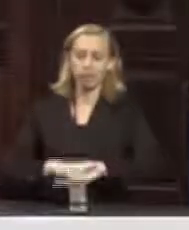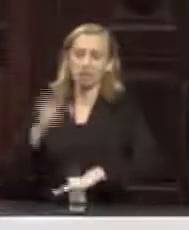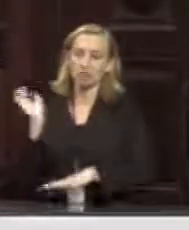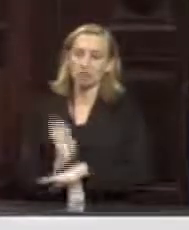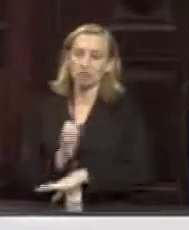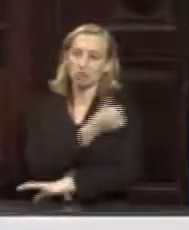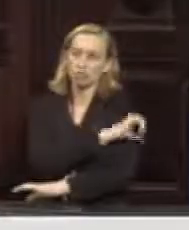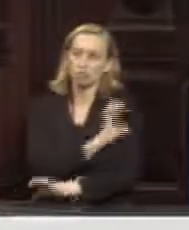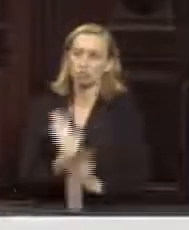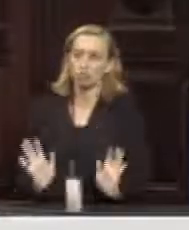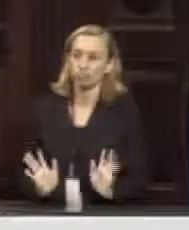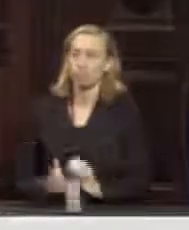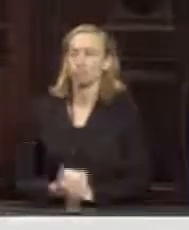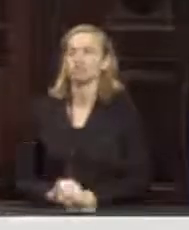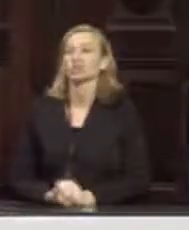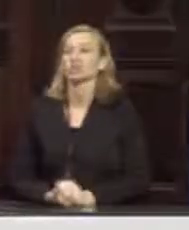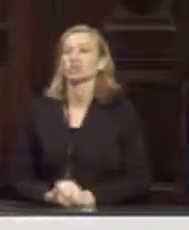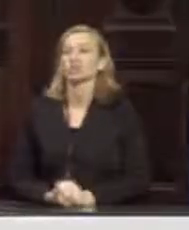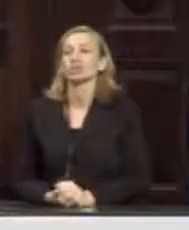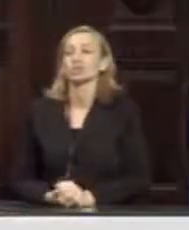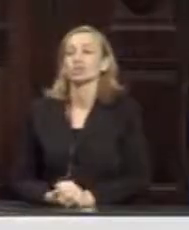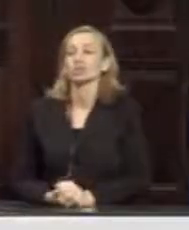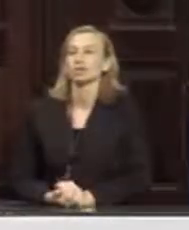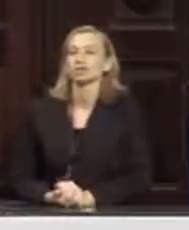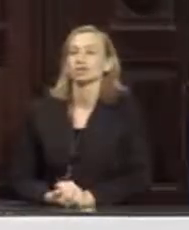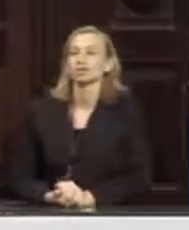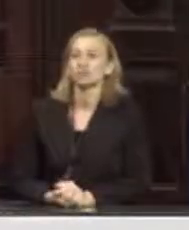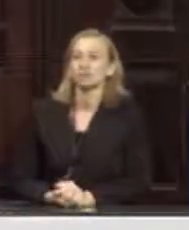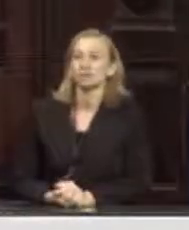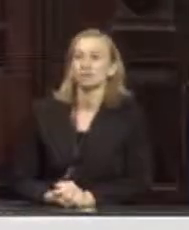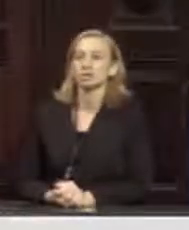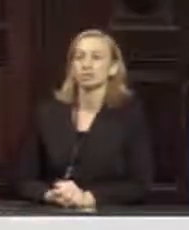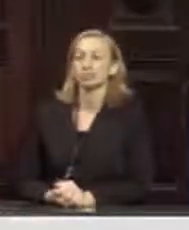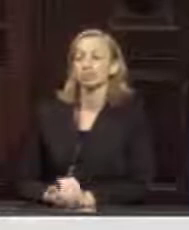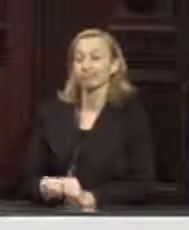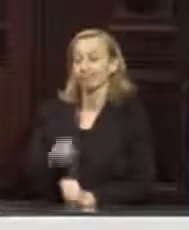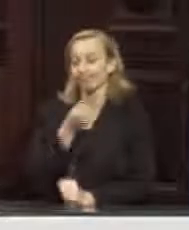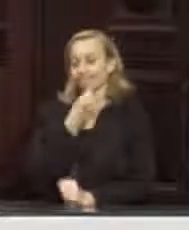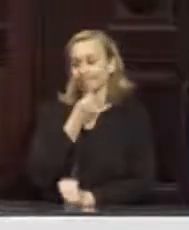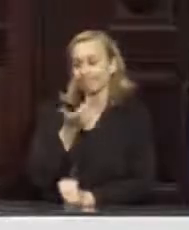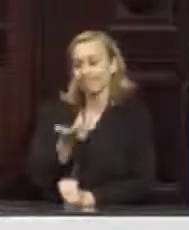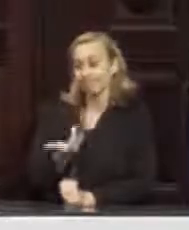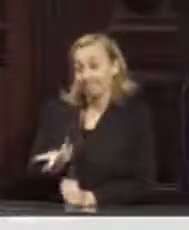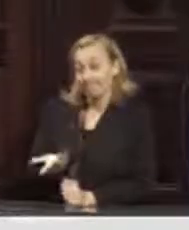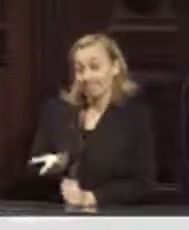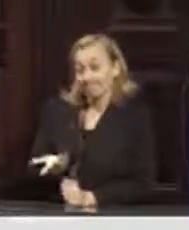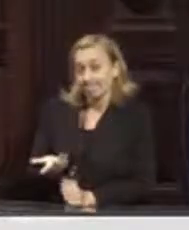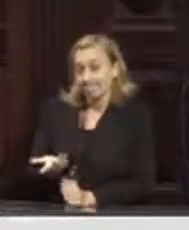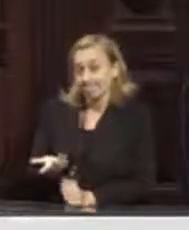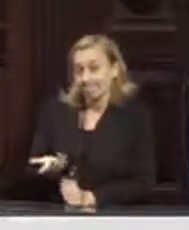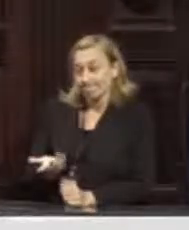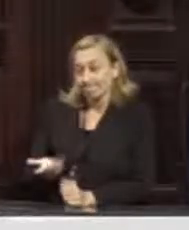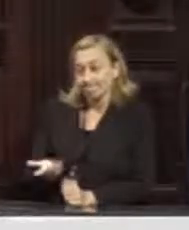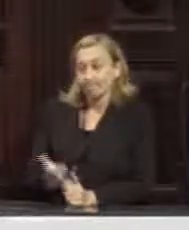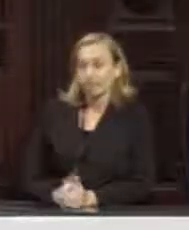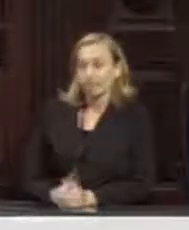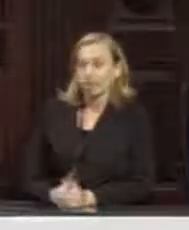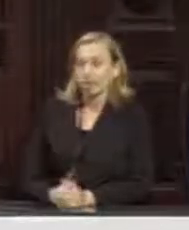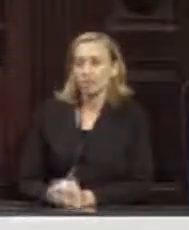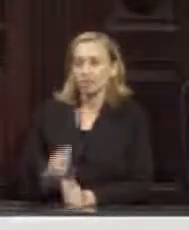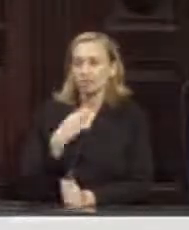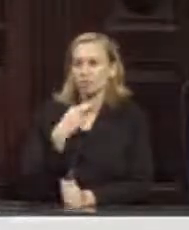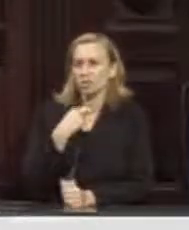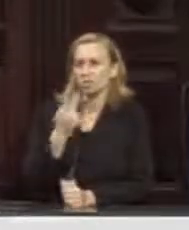crise. É lamentável. Nós não podemos de forma admitir que